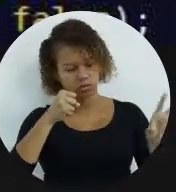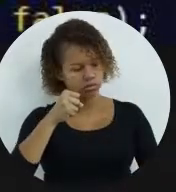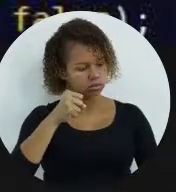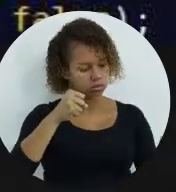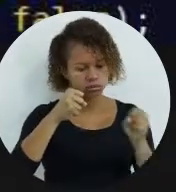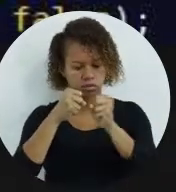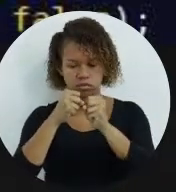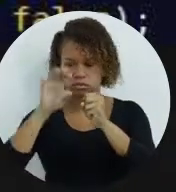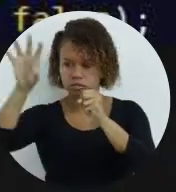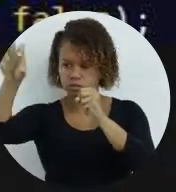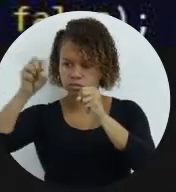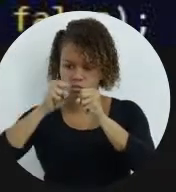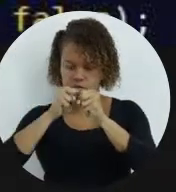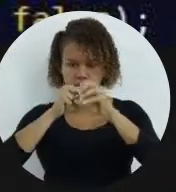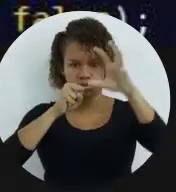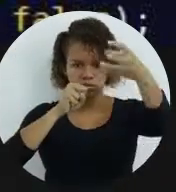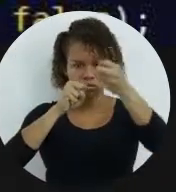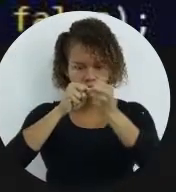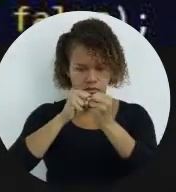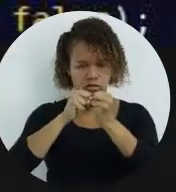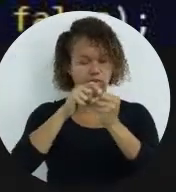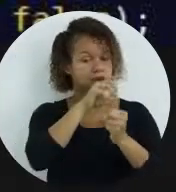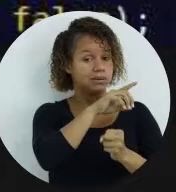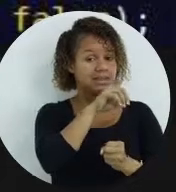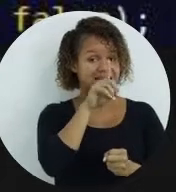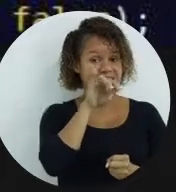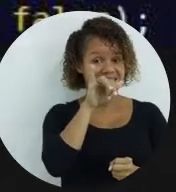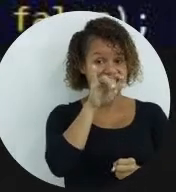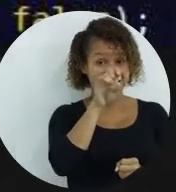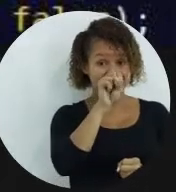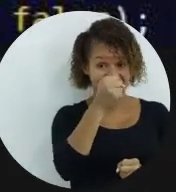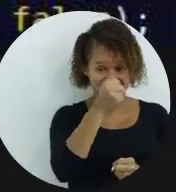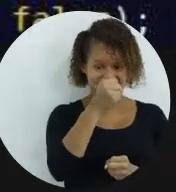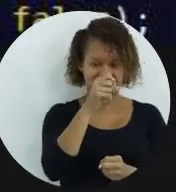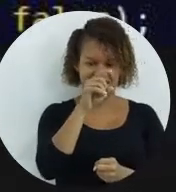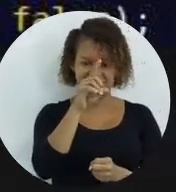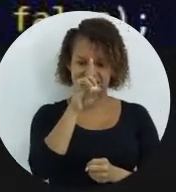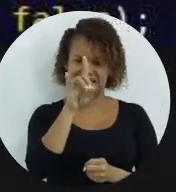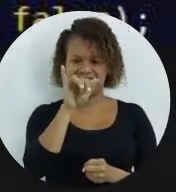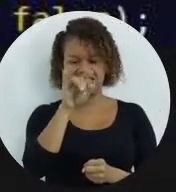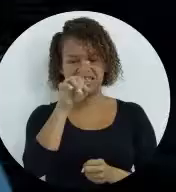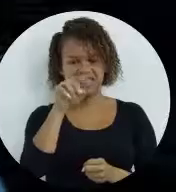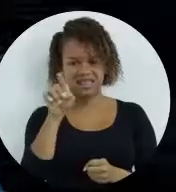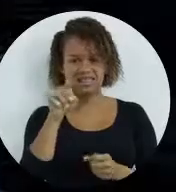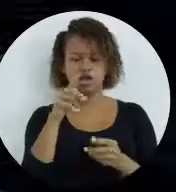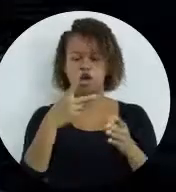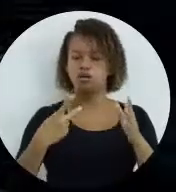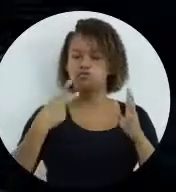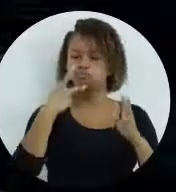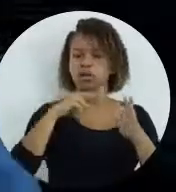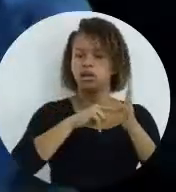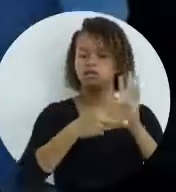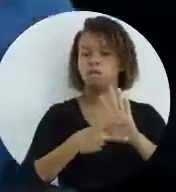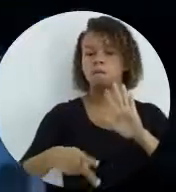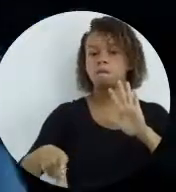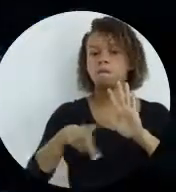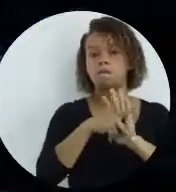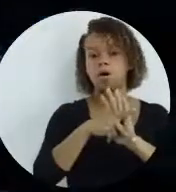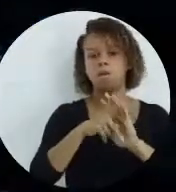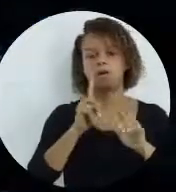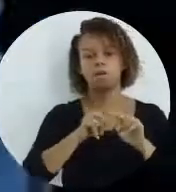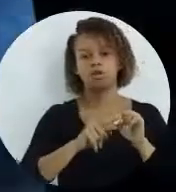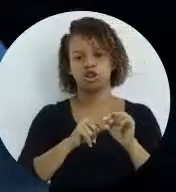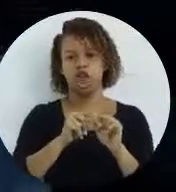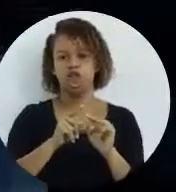colocando em outro, pegando de um canto, colocando em outro. Esse diz, ele se refere ao próprio objeto. Então é